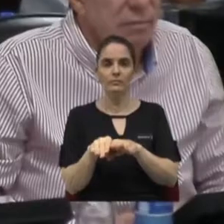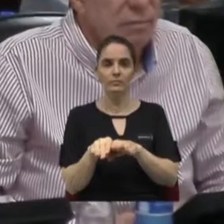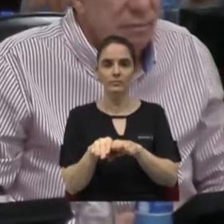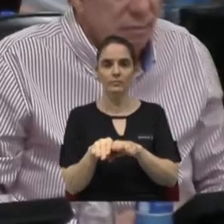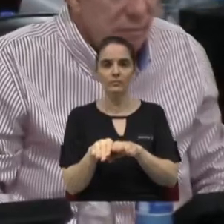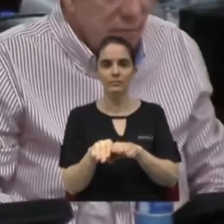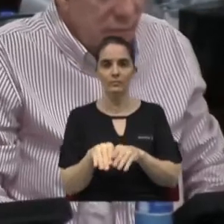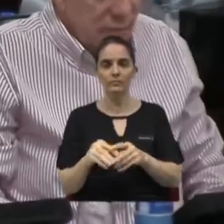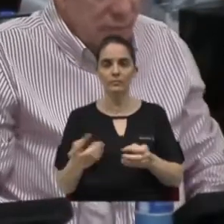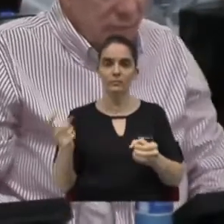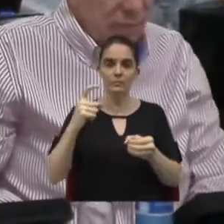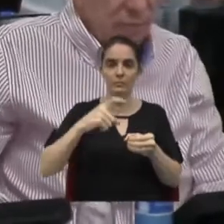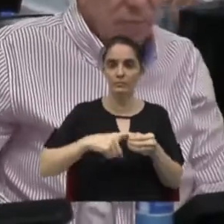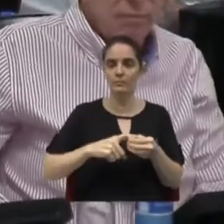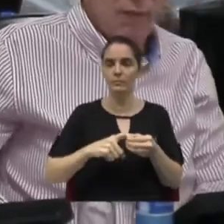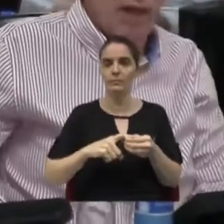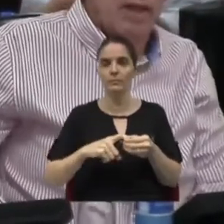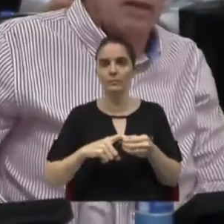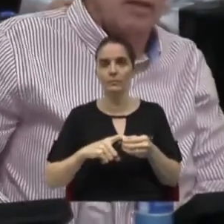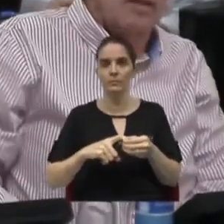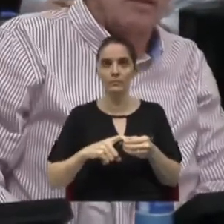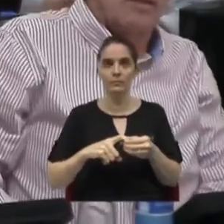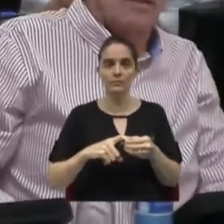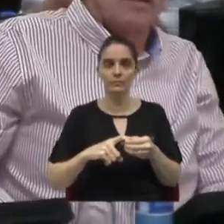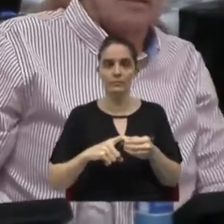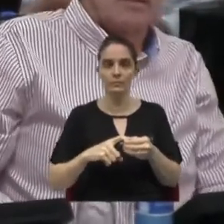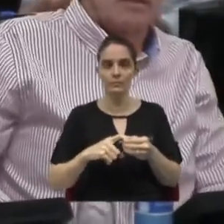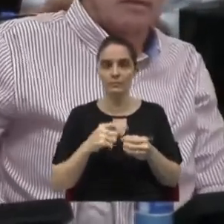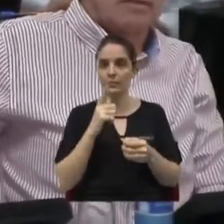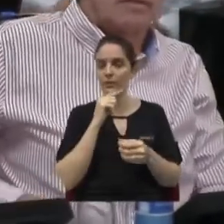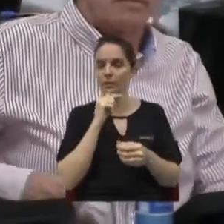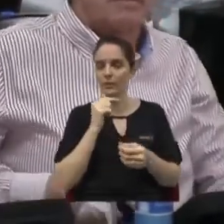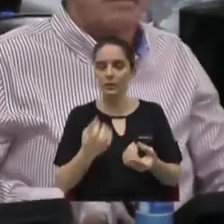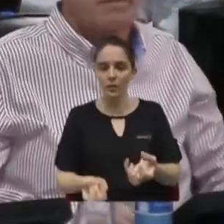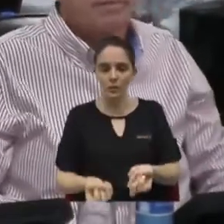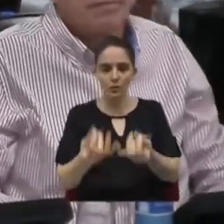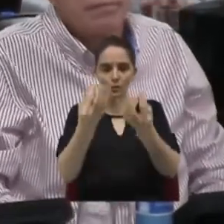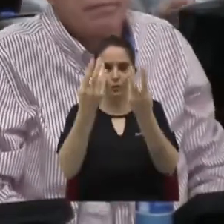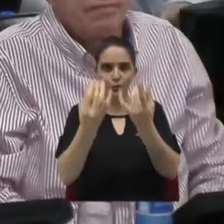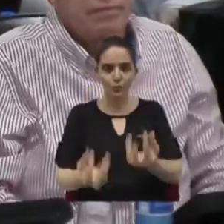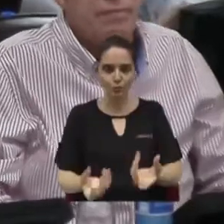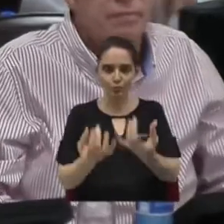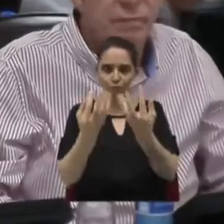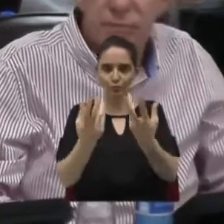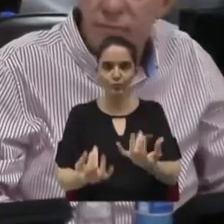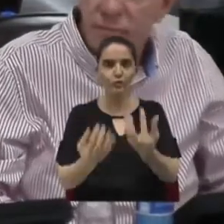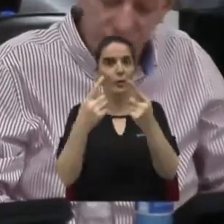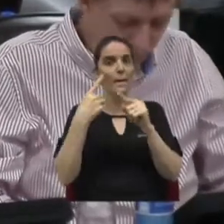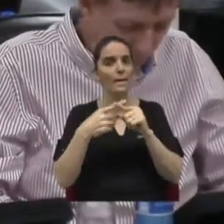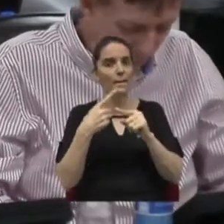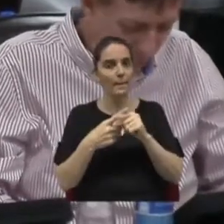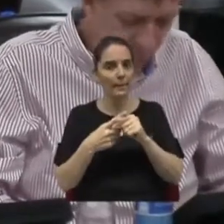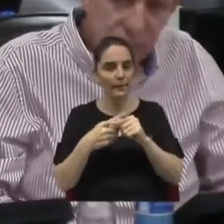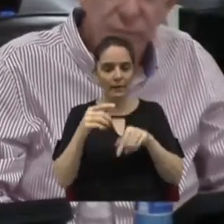para funcionar a fonte da praça, porque é uma praça muito